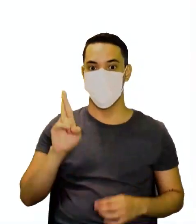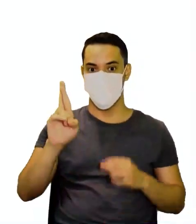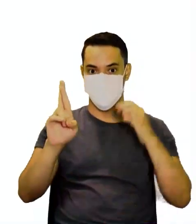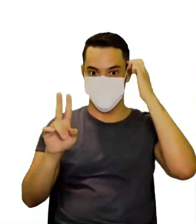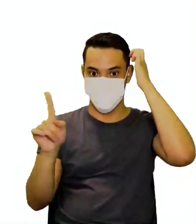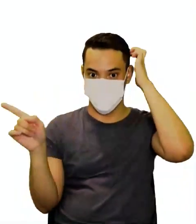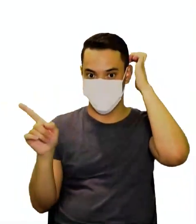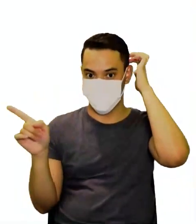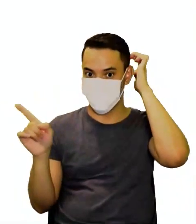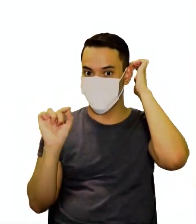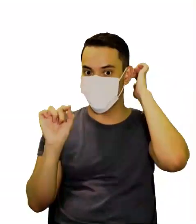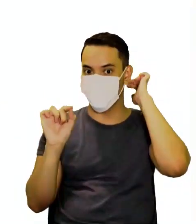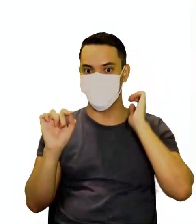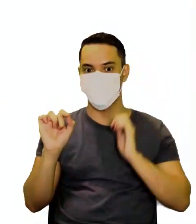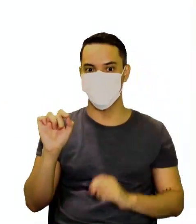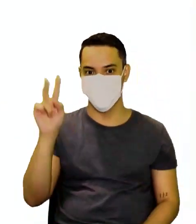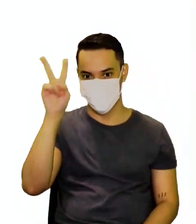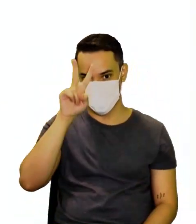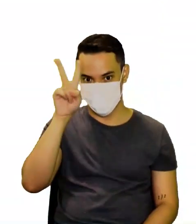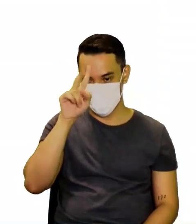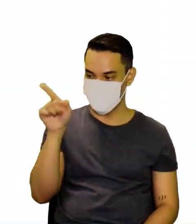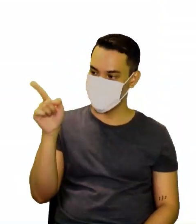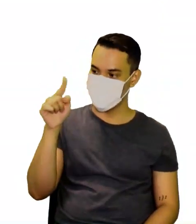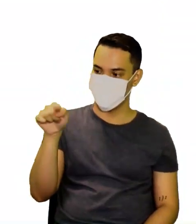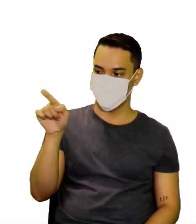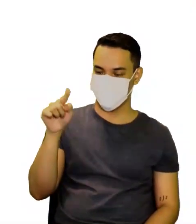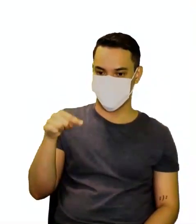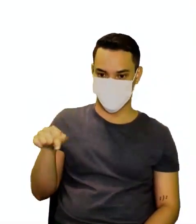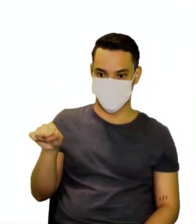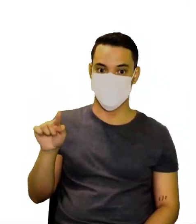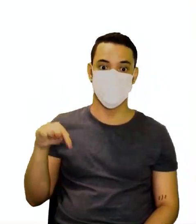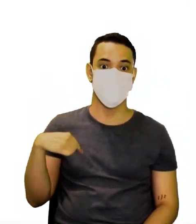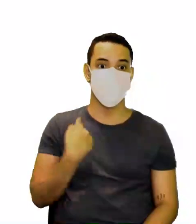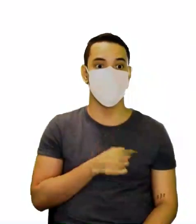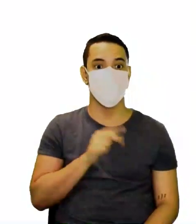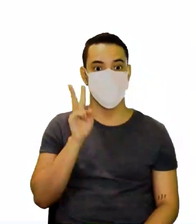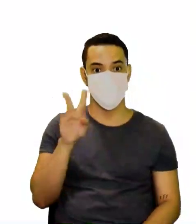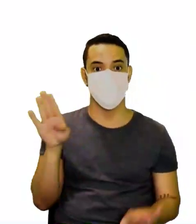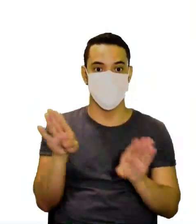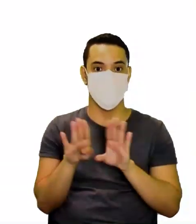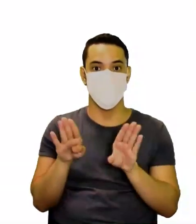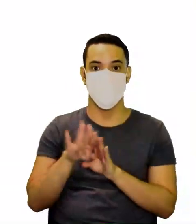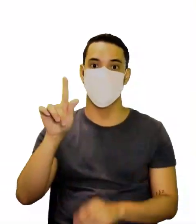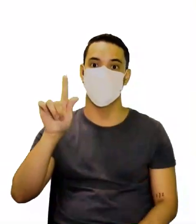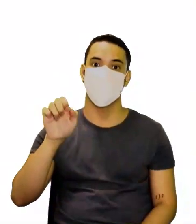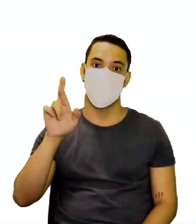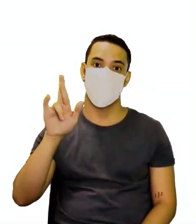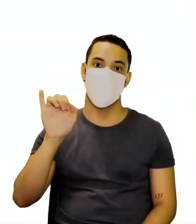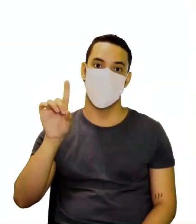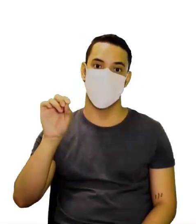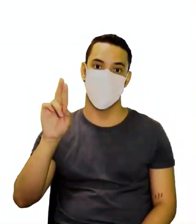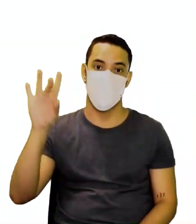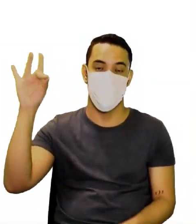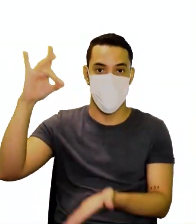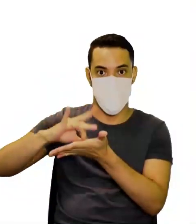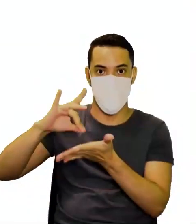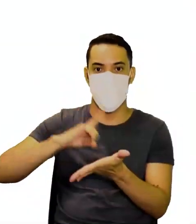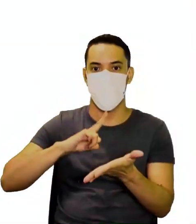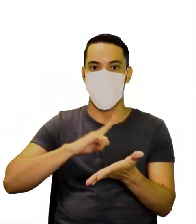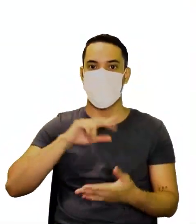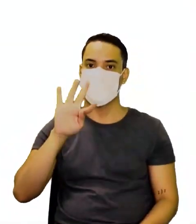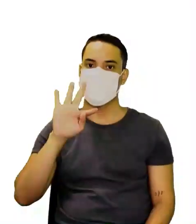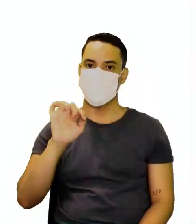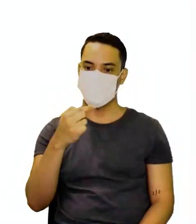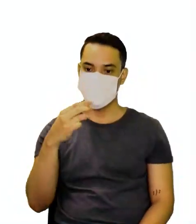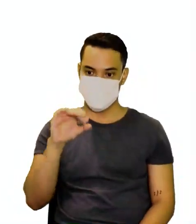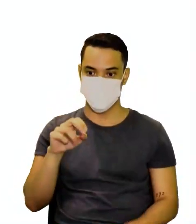ó, pelo Epson. E nós vimos lá no gerador real, que é aquela tensão, né, entre os